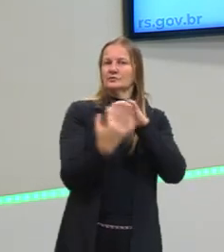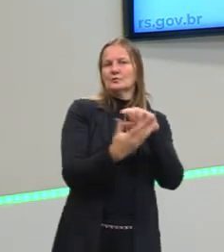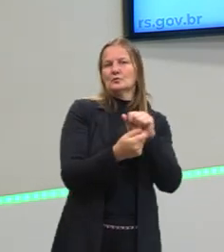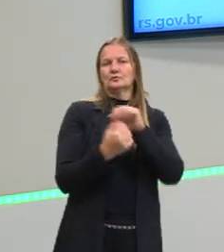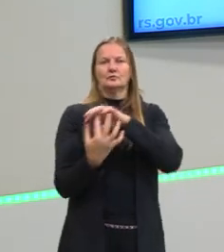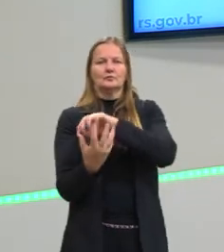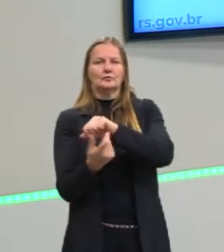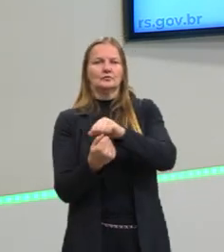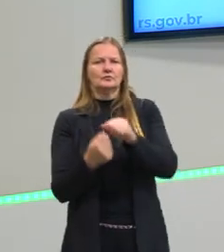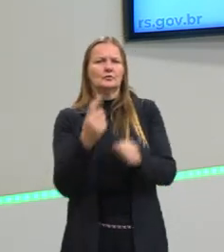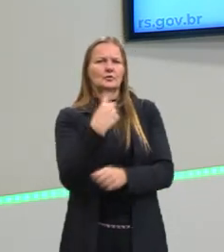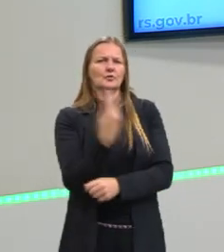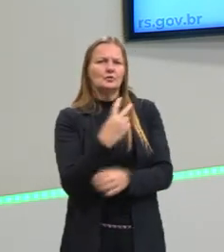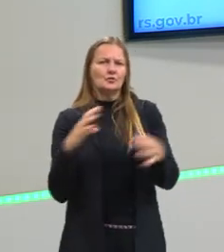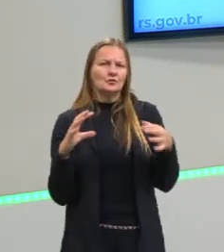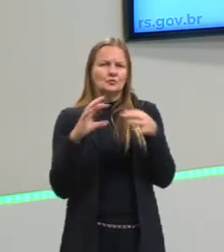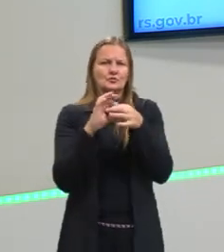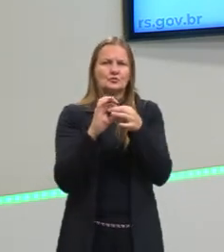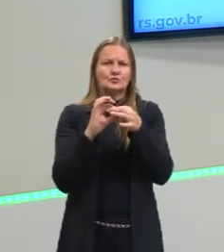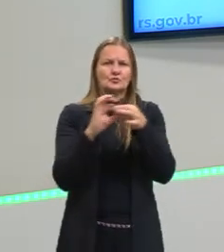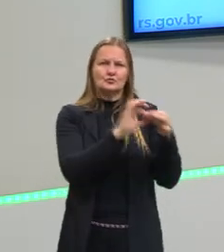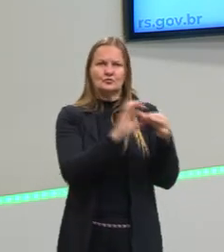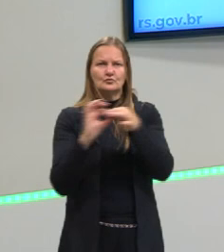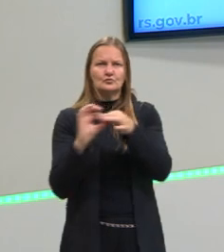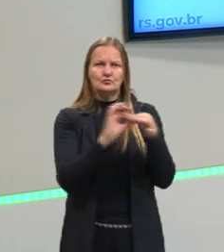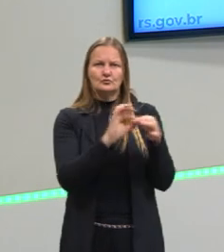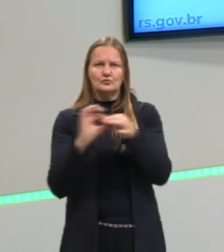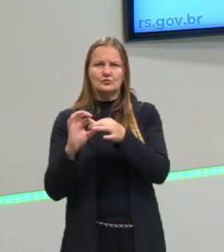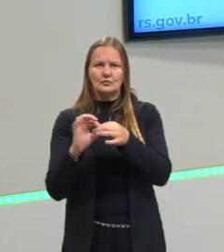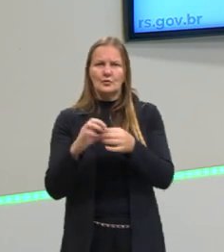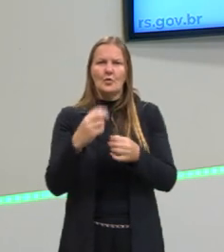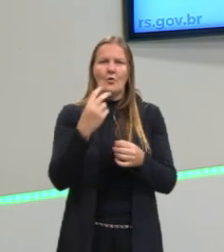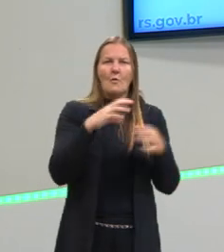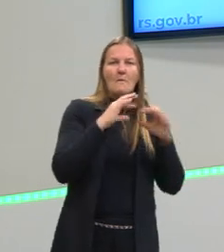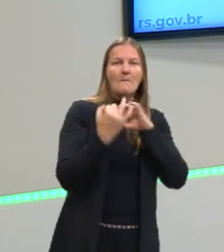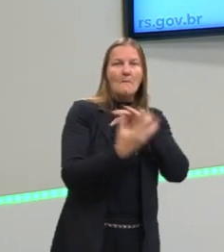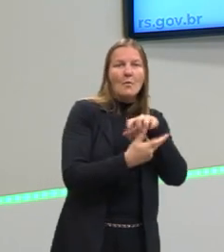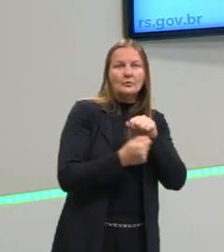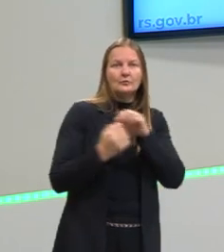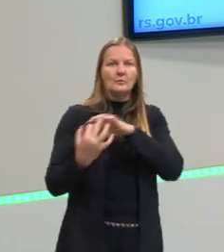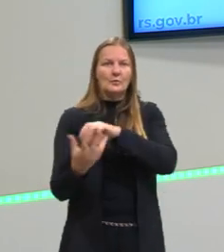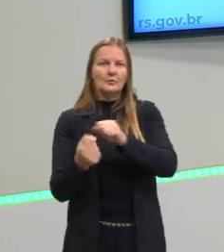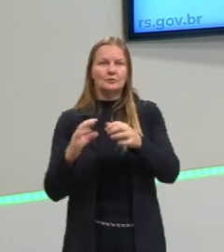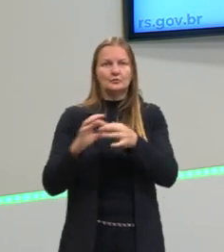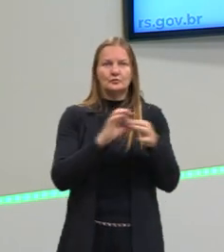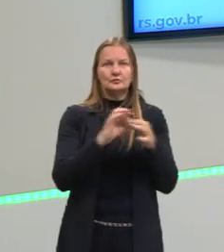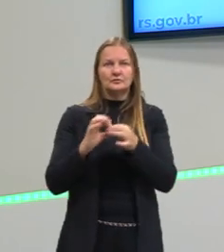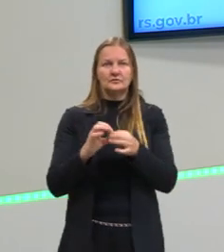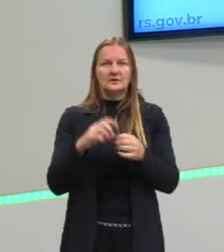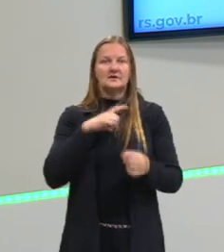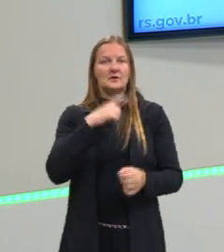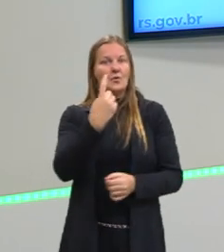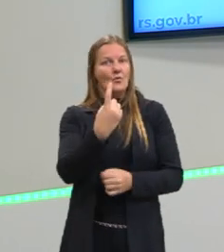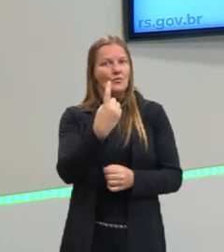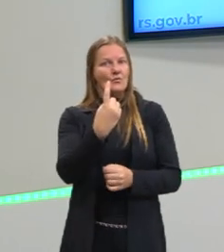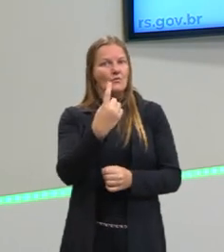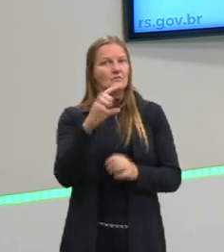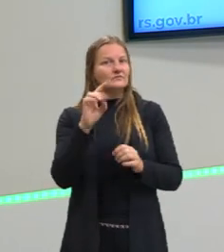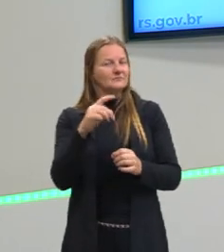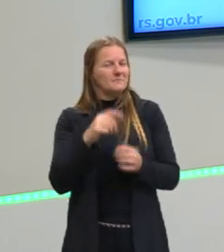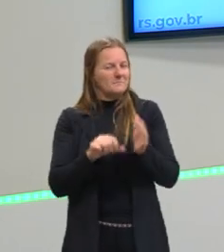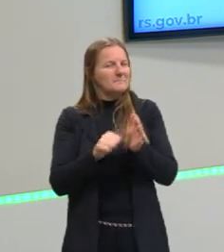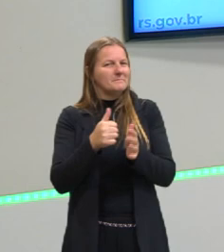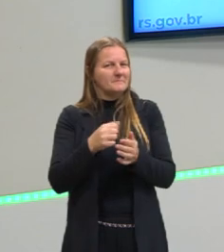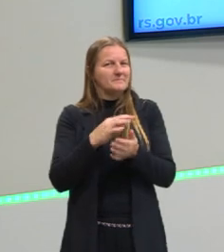mundos e nós conseguimos conectar nós conseguimos chegar de um mundo ao outro então não existe dois mundos existem o mundo só